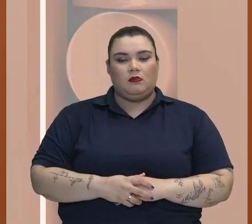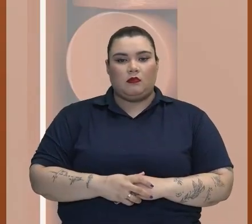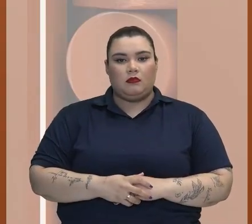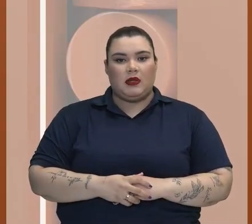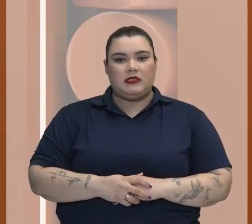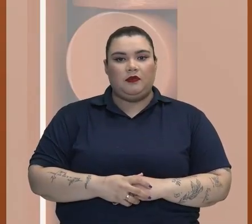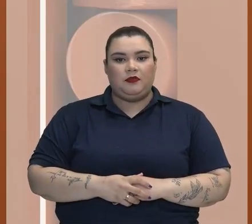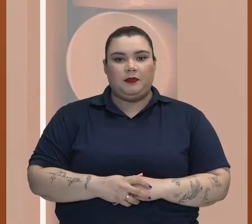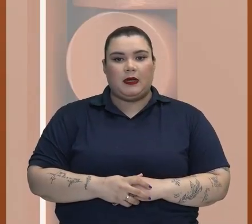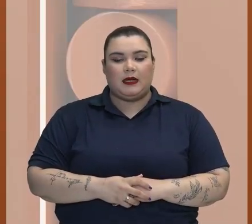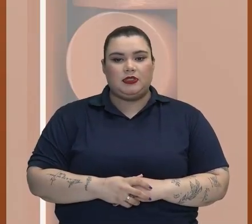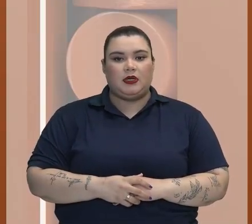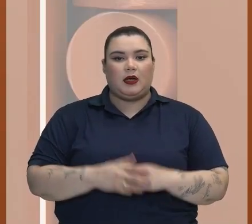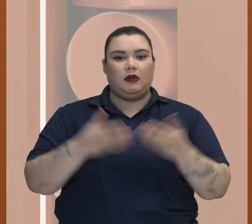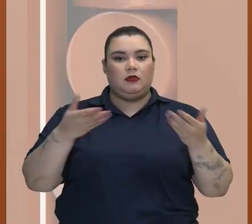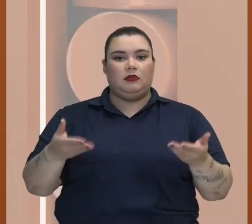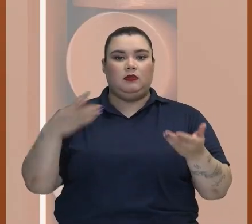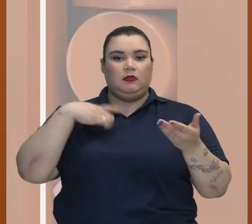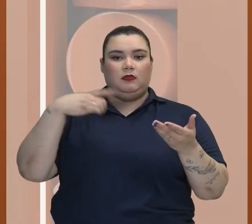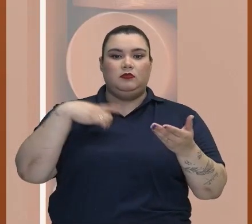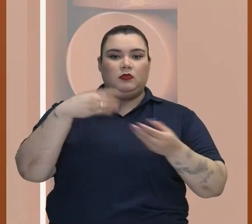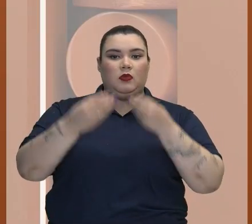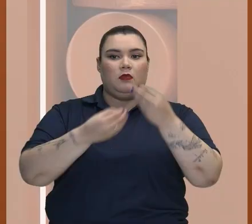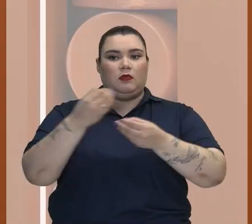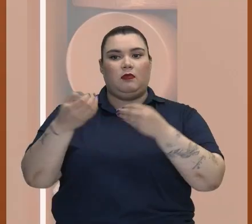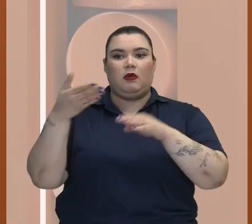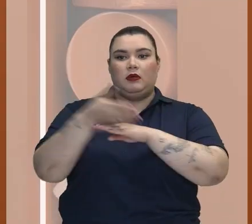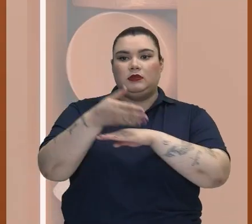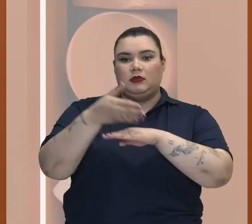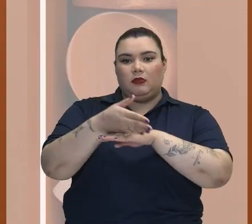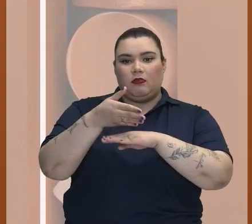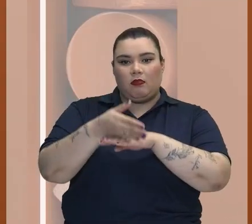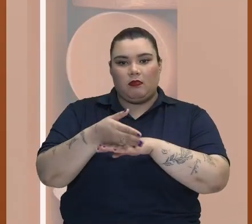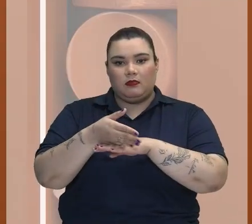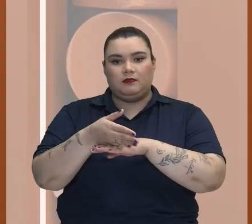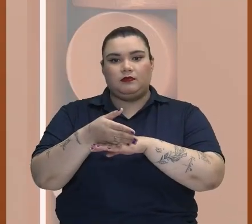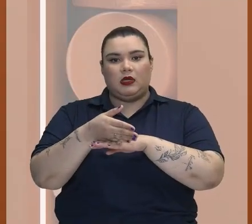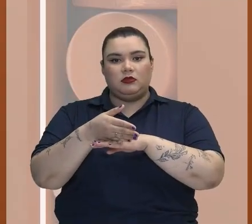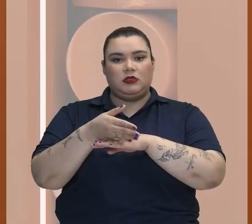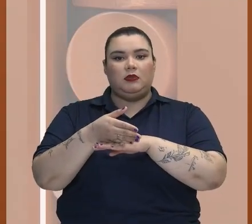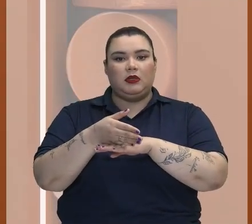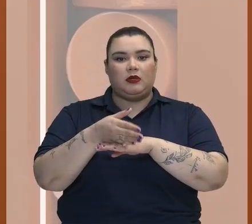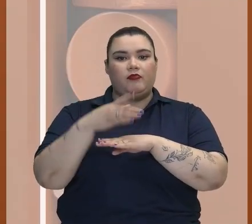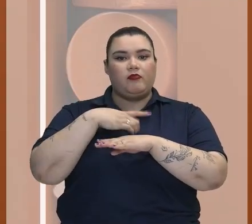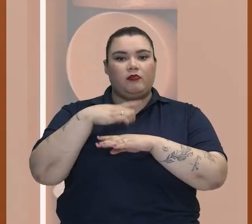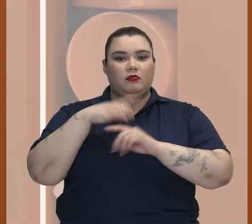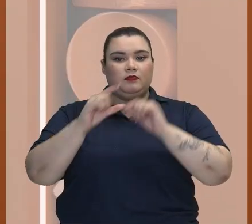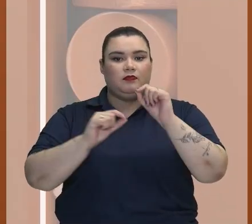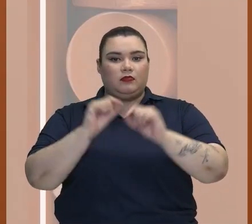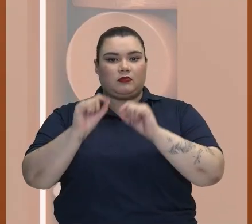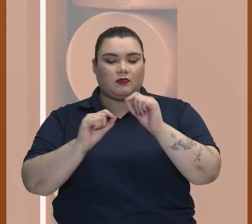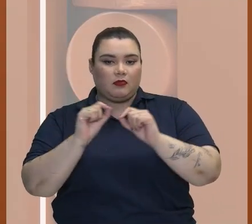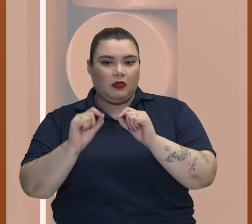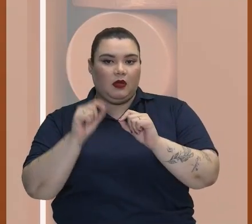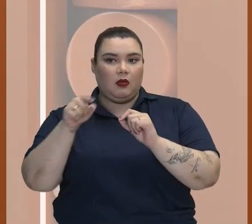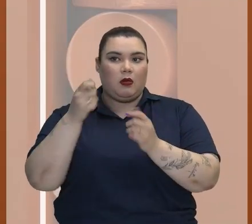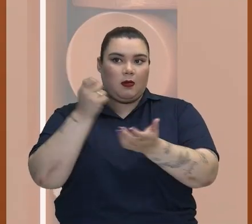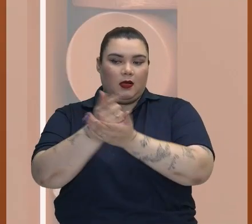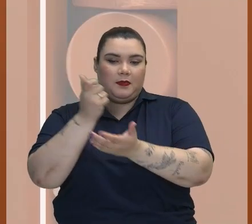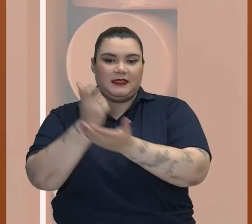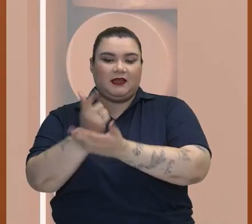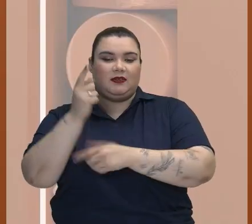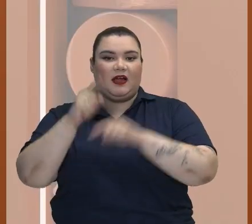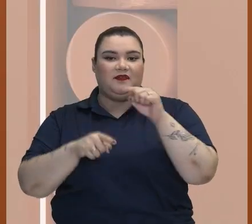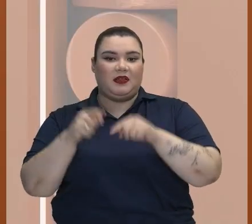como ter esse acesso, quem não tem como ter produtos, o valor de compra, ele acaba